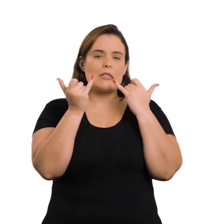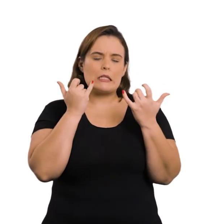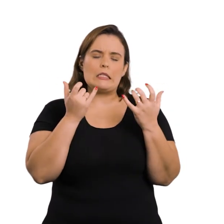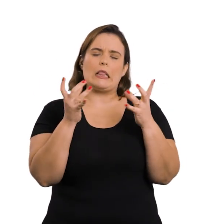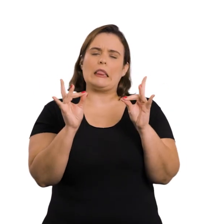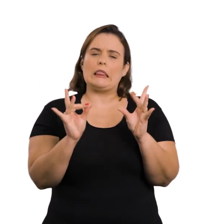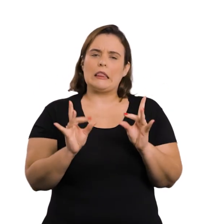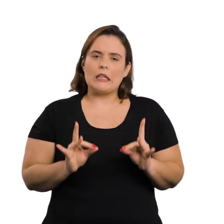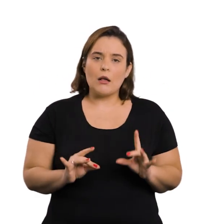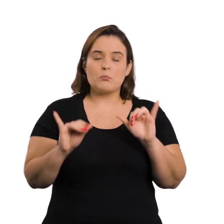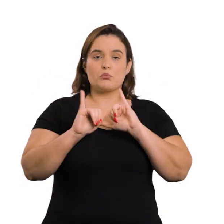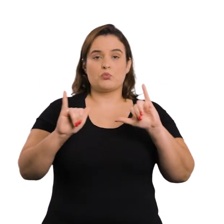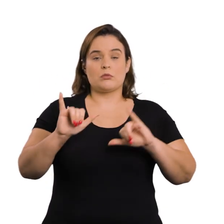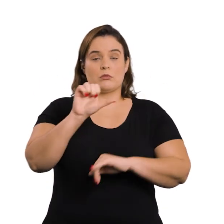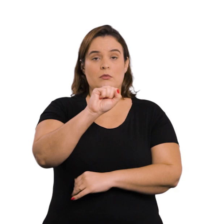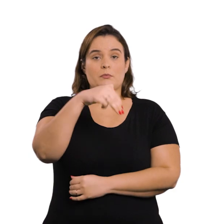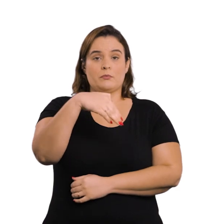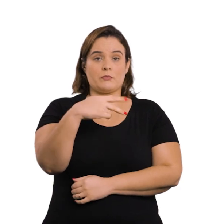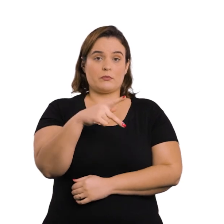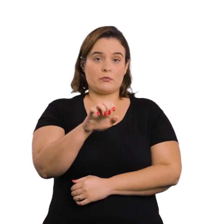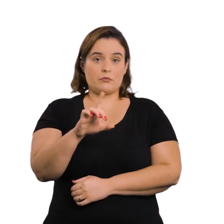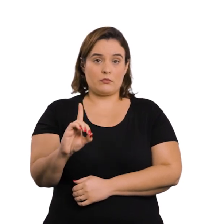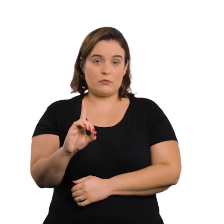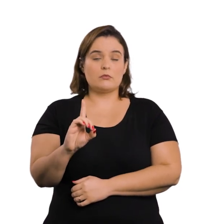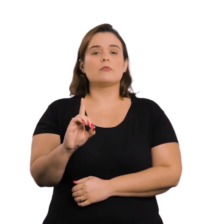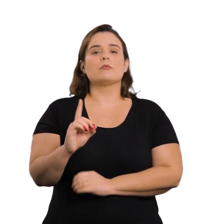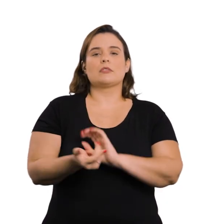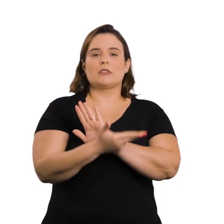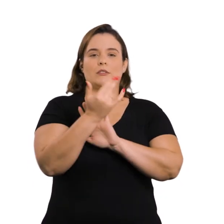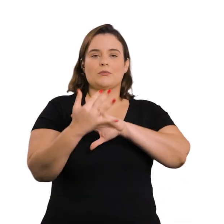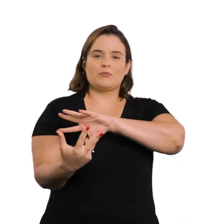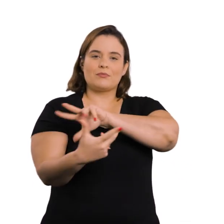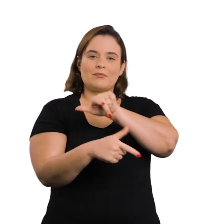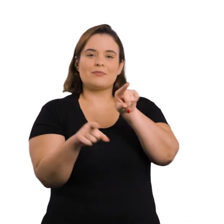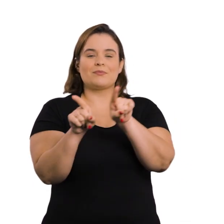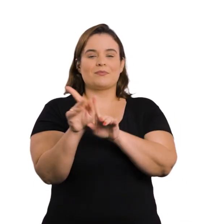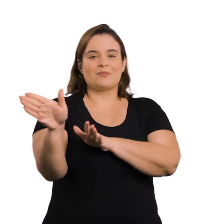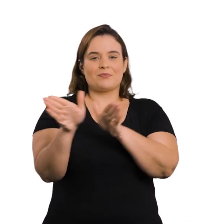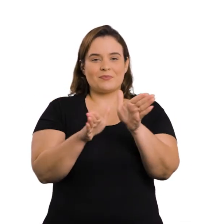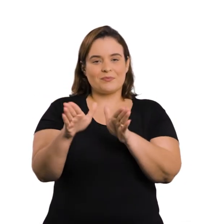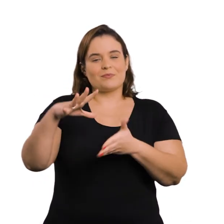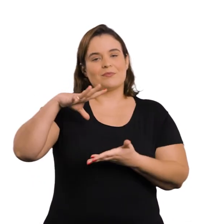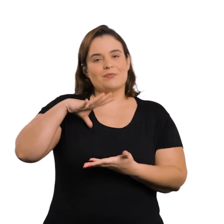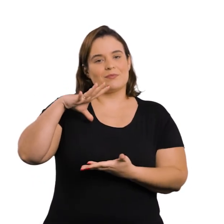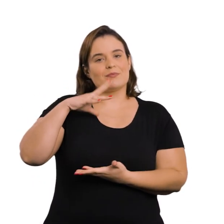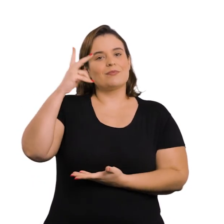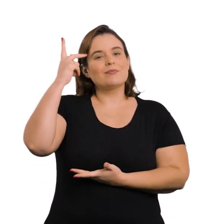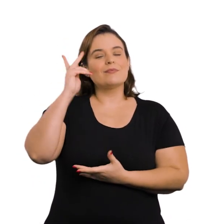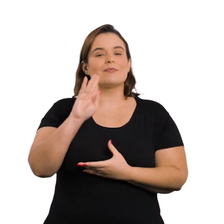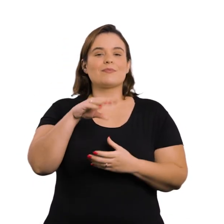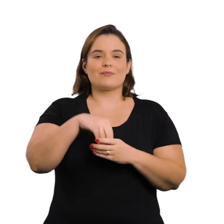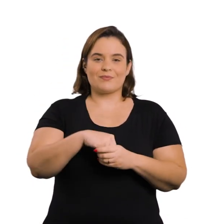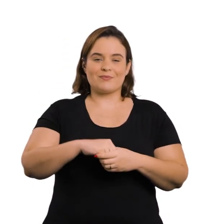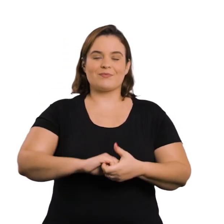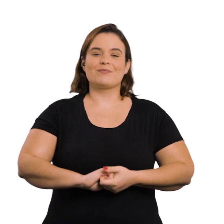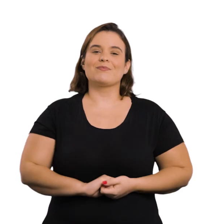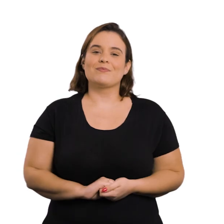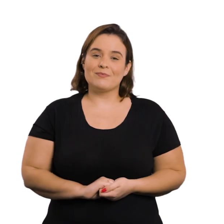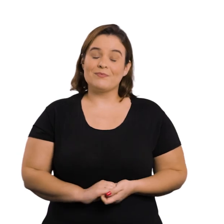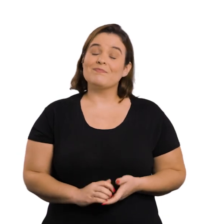encontrar informações detalhadas na publicação da SMPED Desenho Universal e Acessibilidade na cidade de